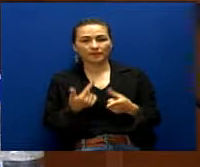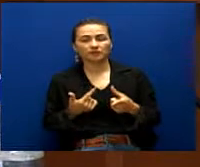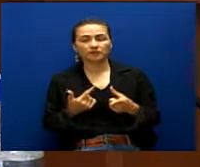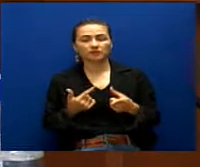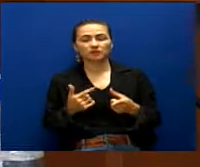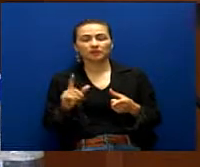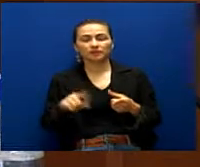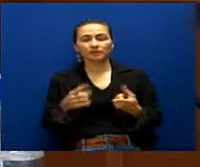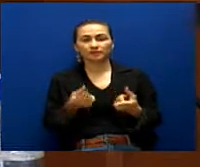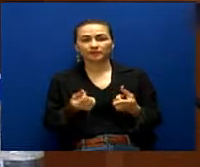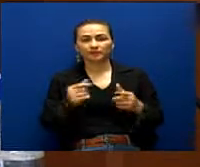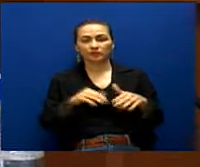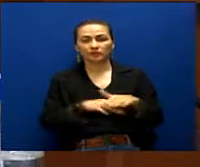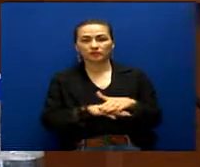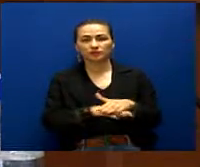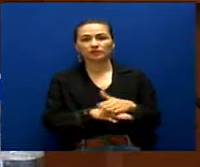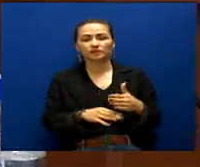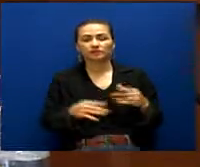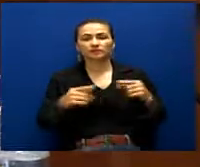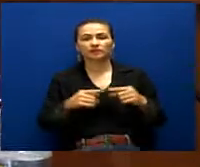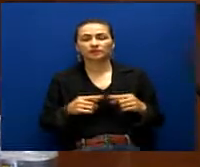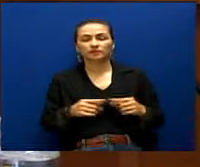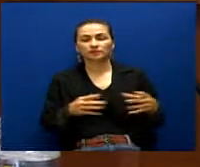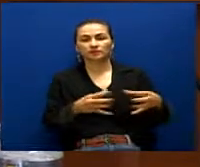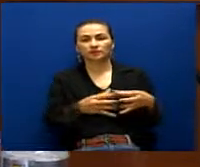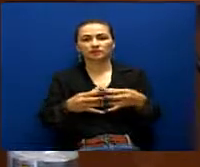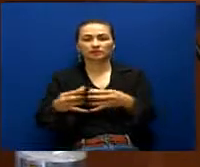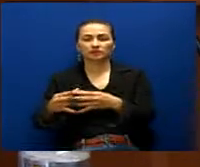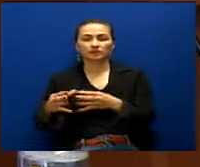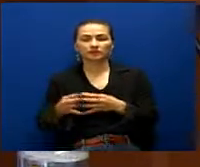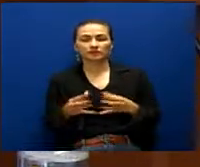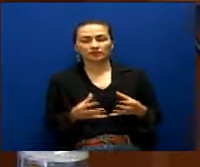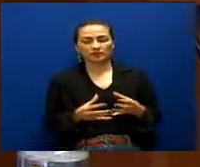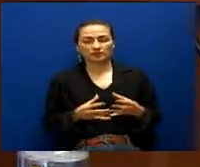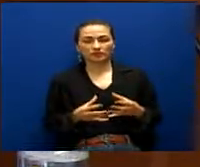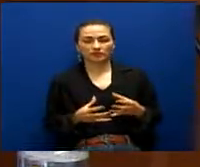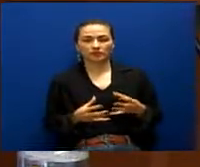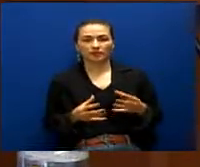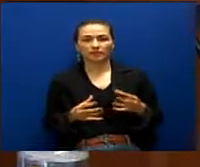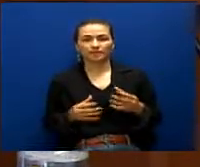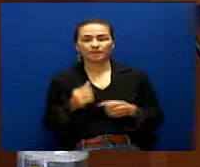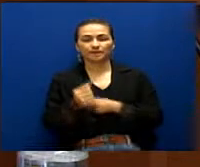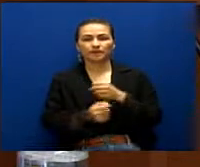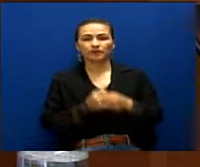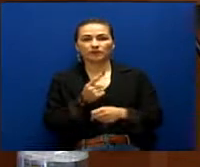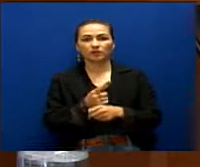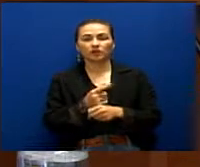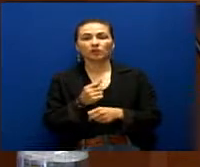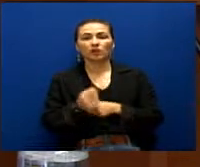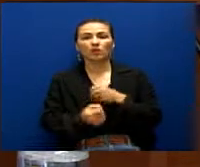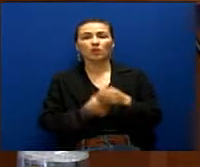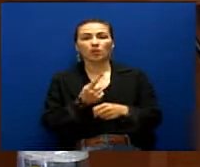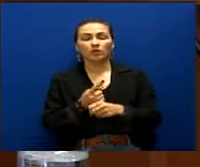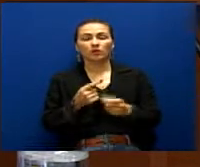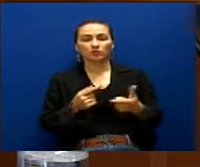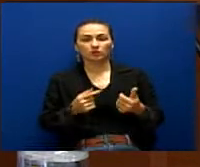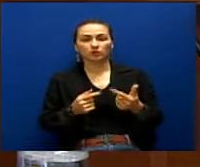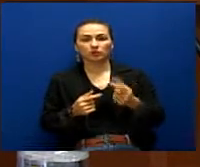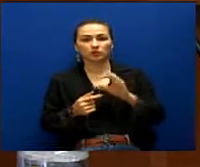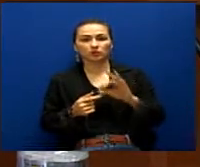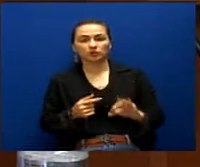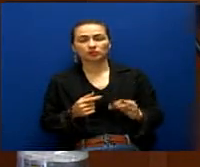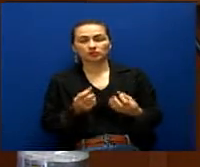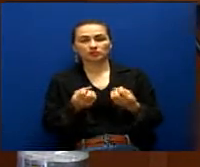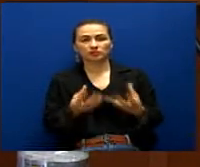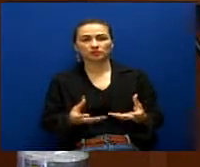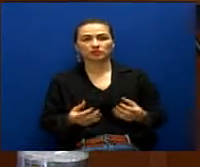financeira para as entidades, setor. Eu sou favorável a isso. 2% por ano. A reserva não, já